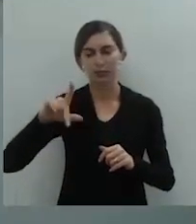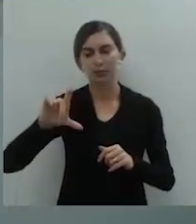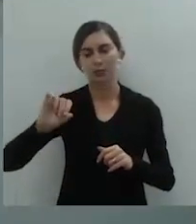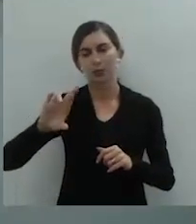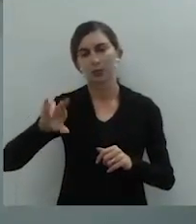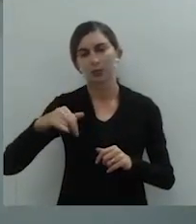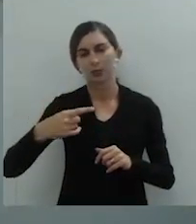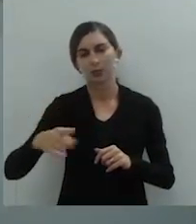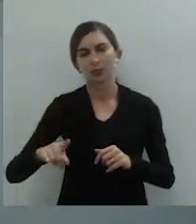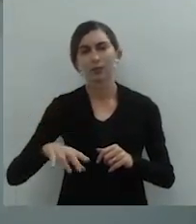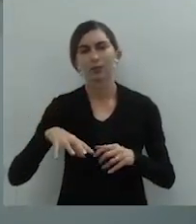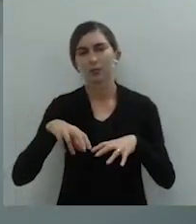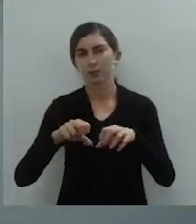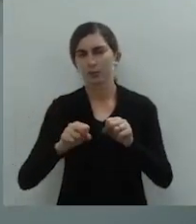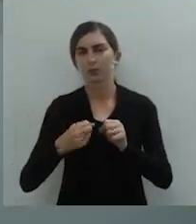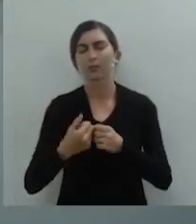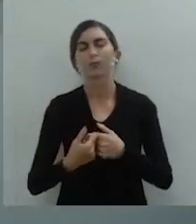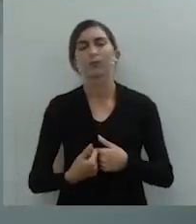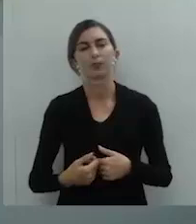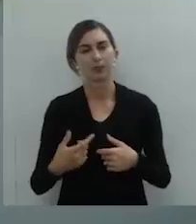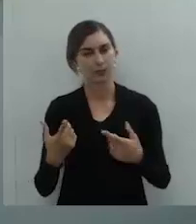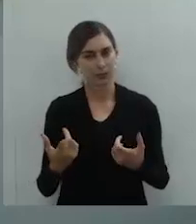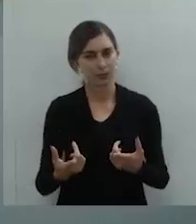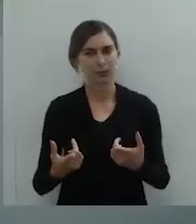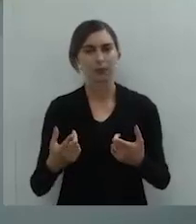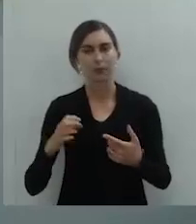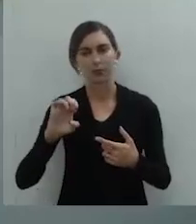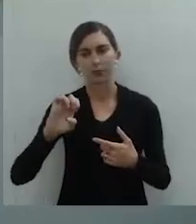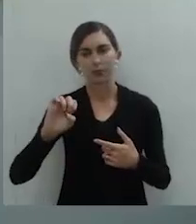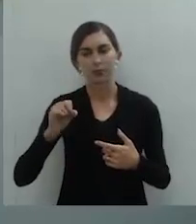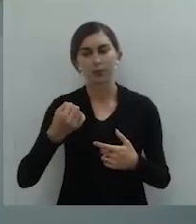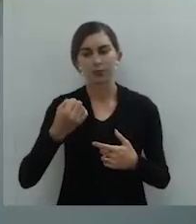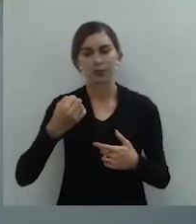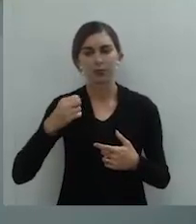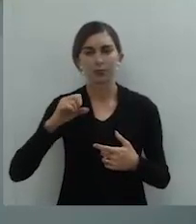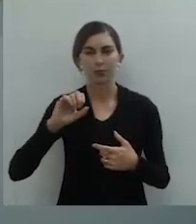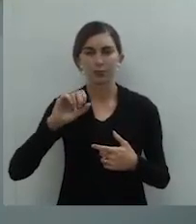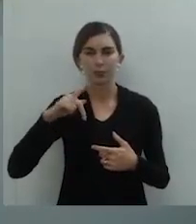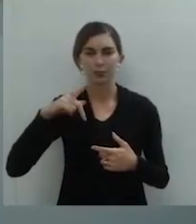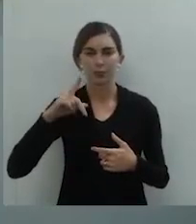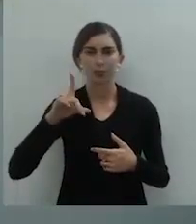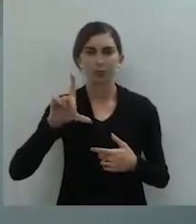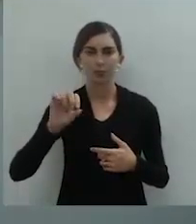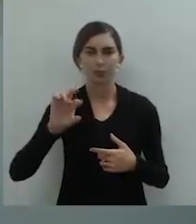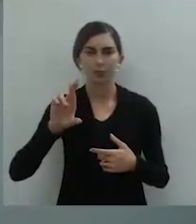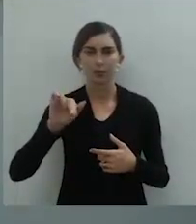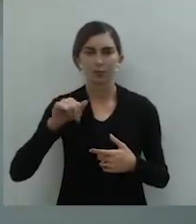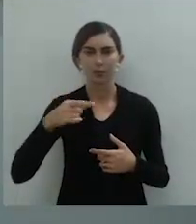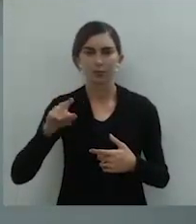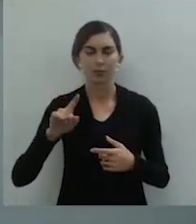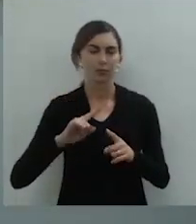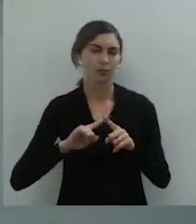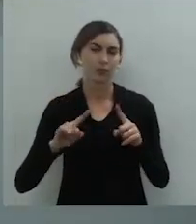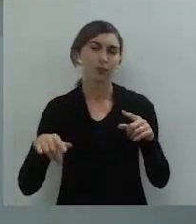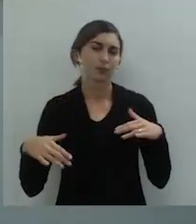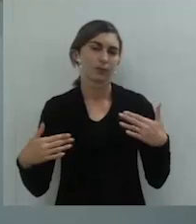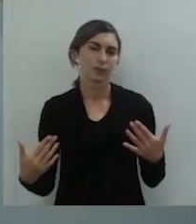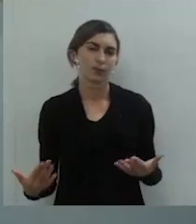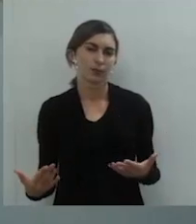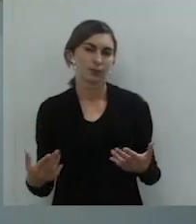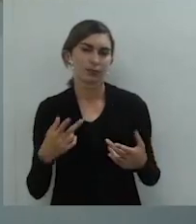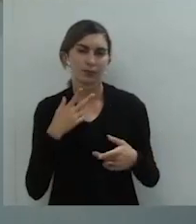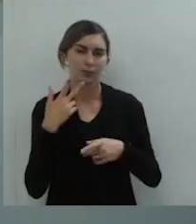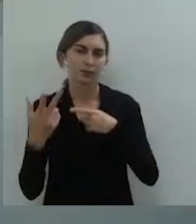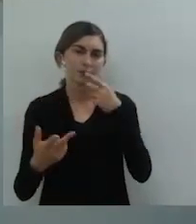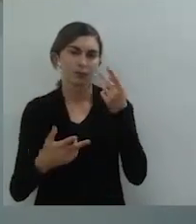exploração. Lembrem bem dessa palavra, exploração. Mas então, a gente está falando